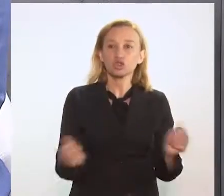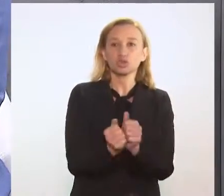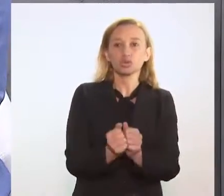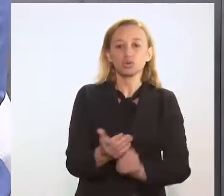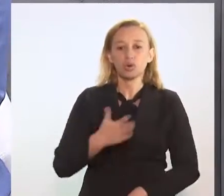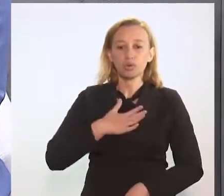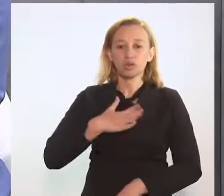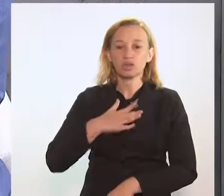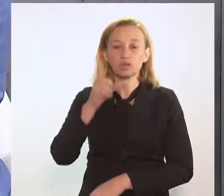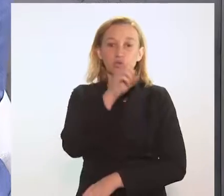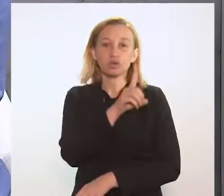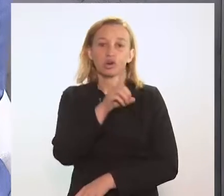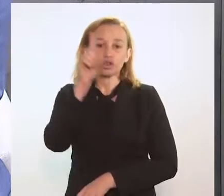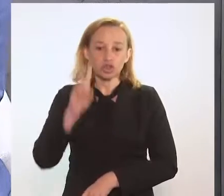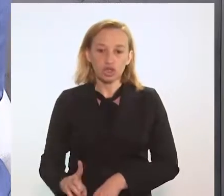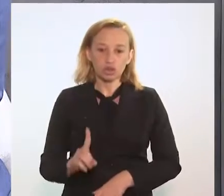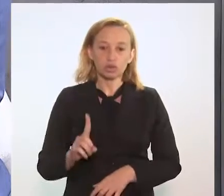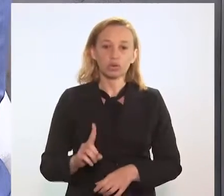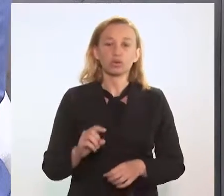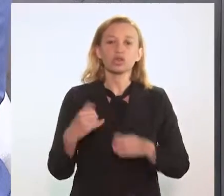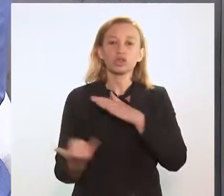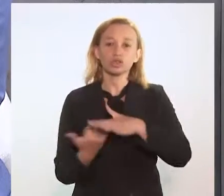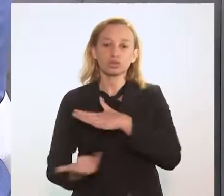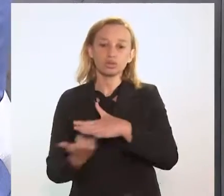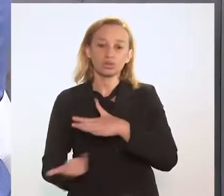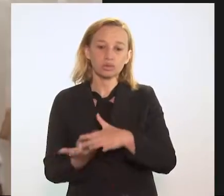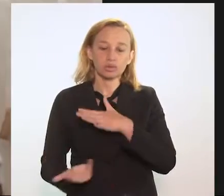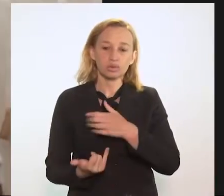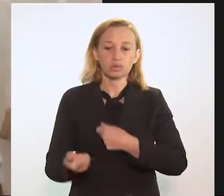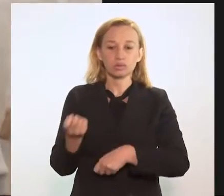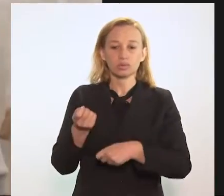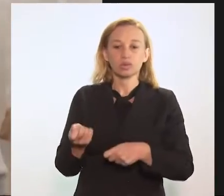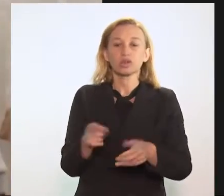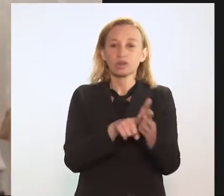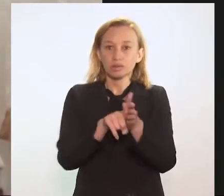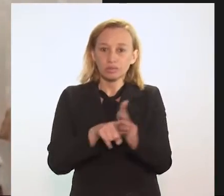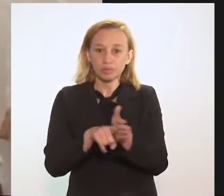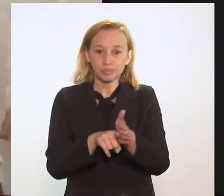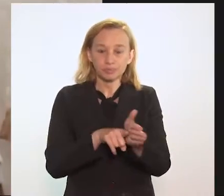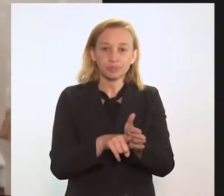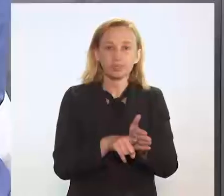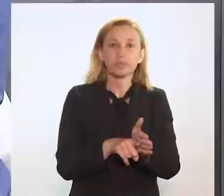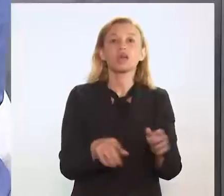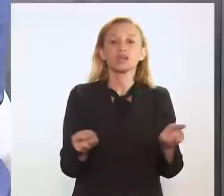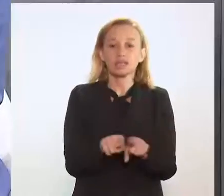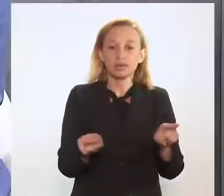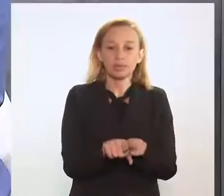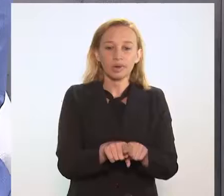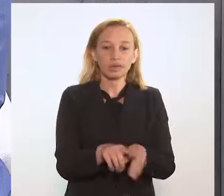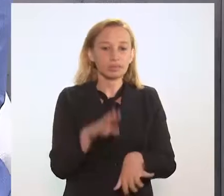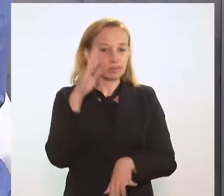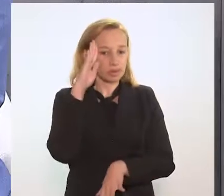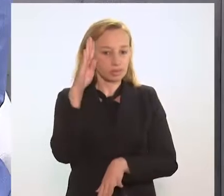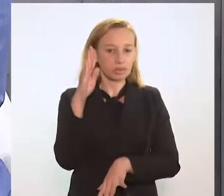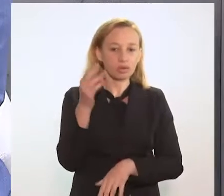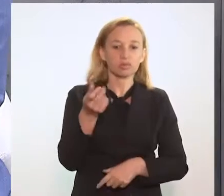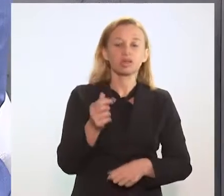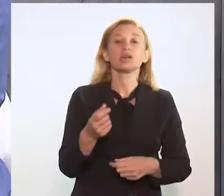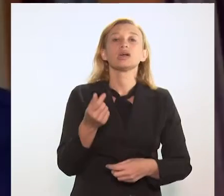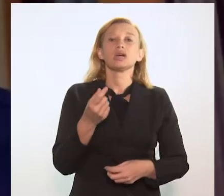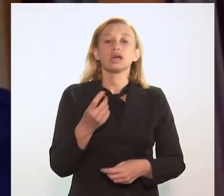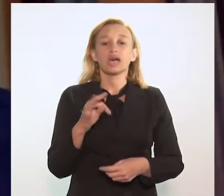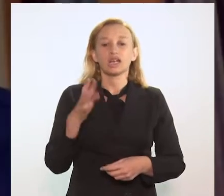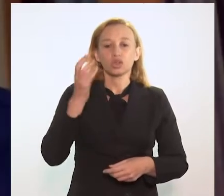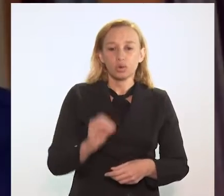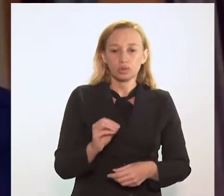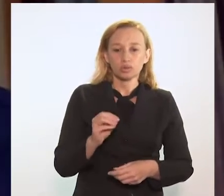comigo o diretor executivo do Instituto Fecomércio de Análises e Pesquisas, IFEC-RJ, João Gomes, e o especialista em comércio eletrônico e fundador